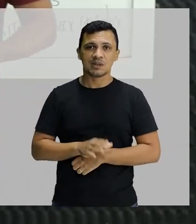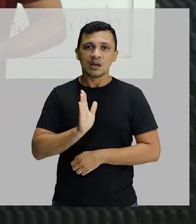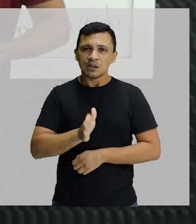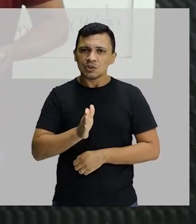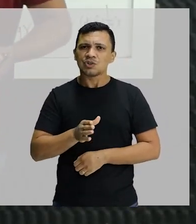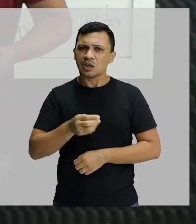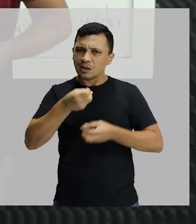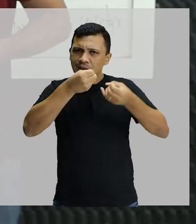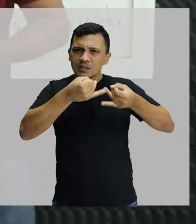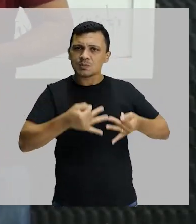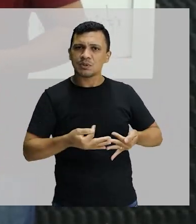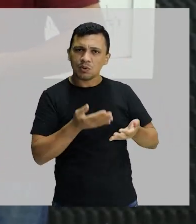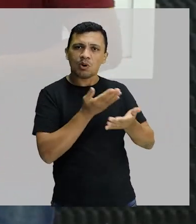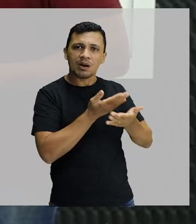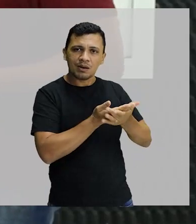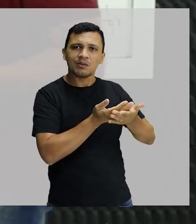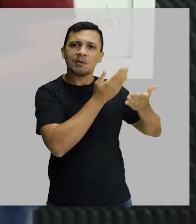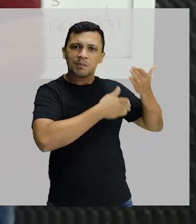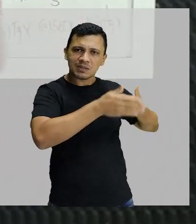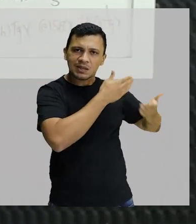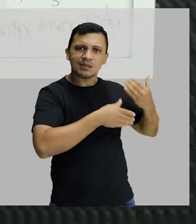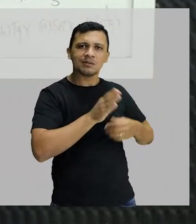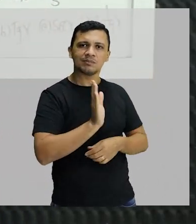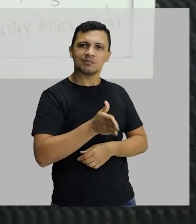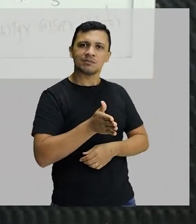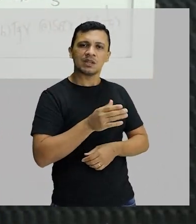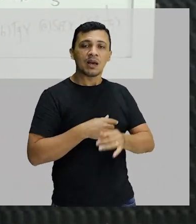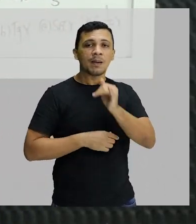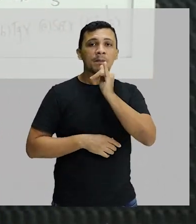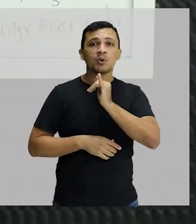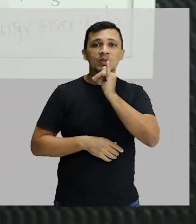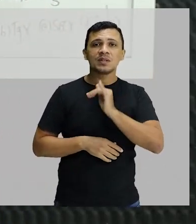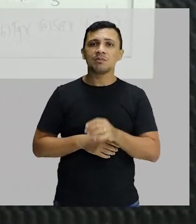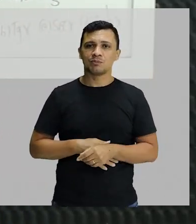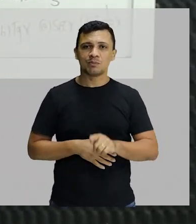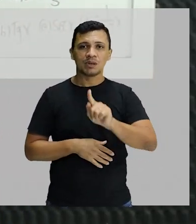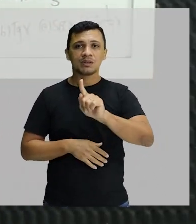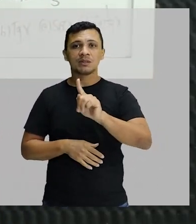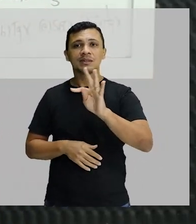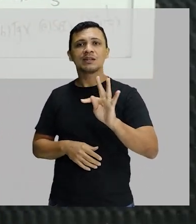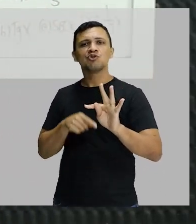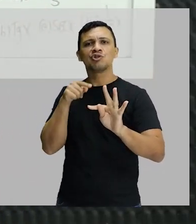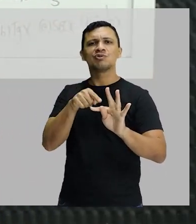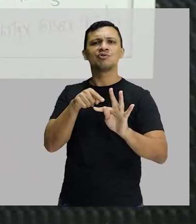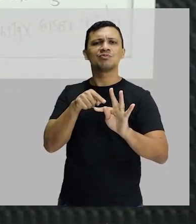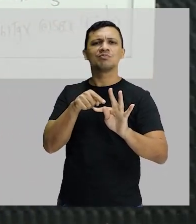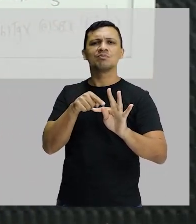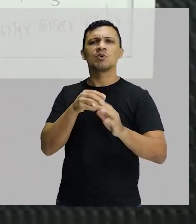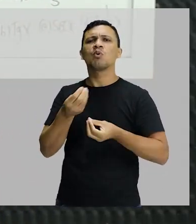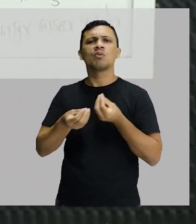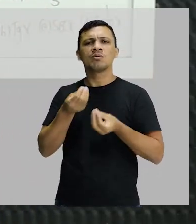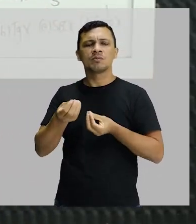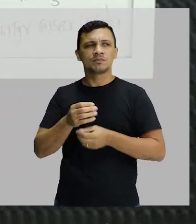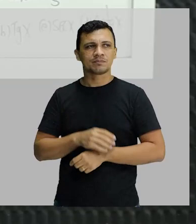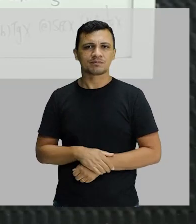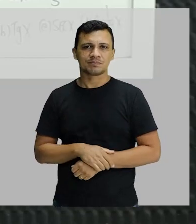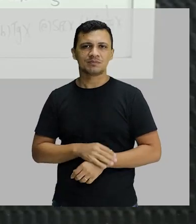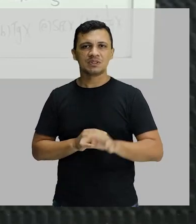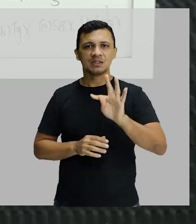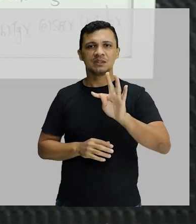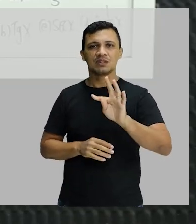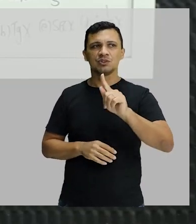aqui com vocês em aulas passadas. Por exemplo, a tangente. A tangente é o